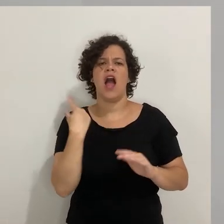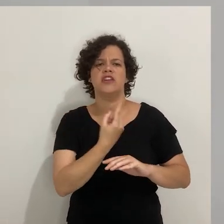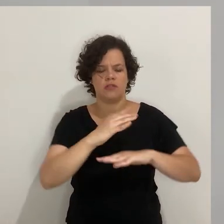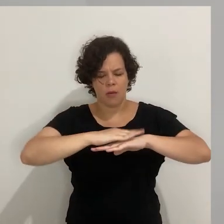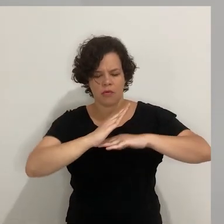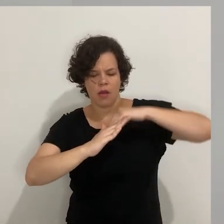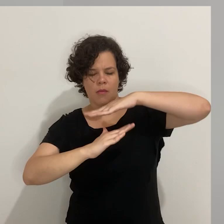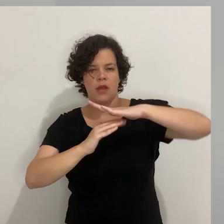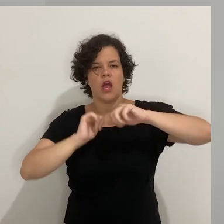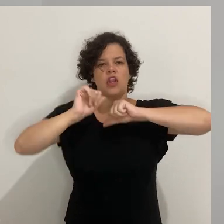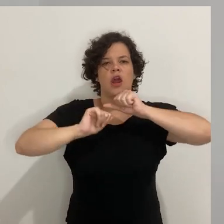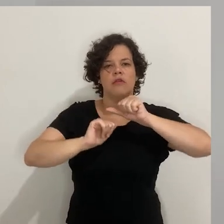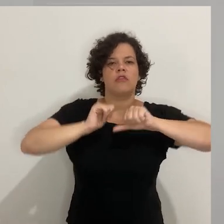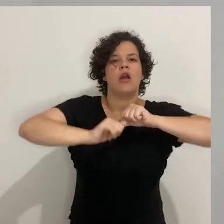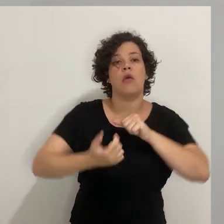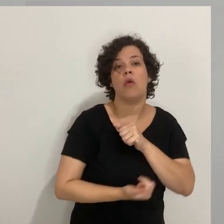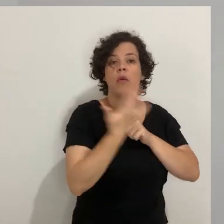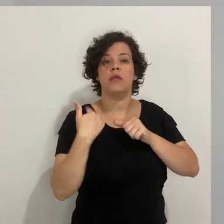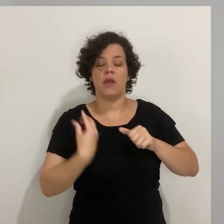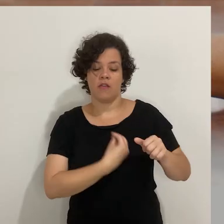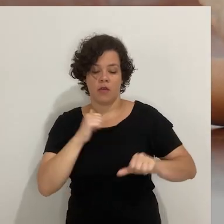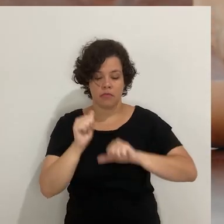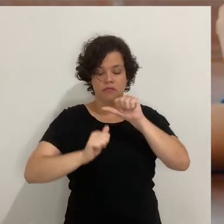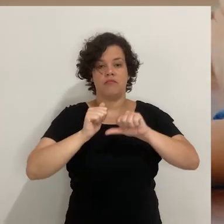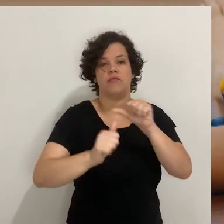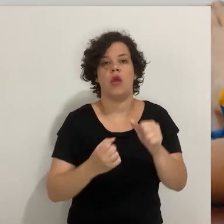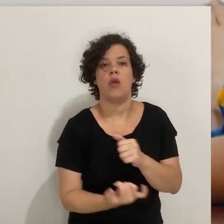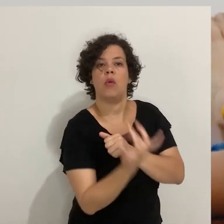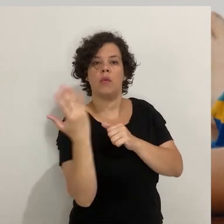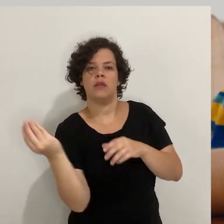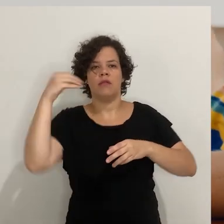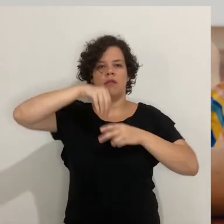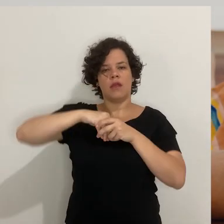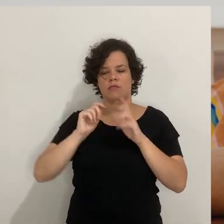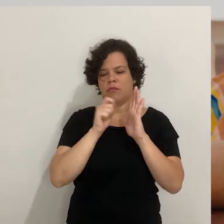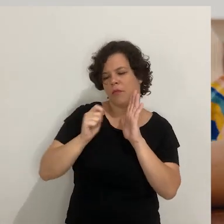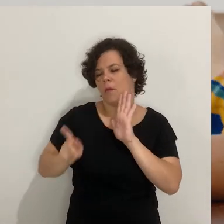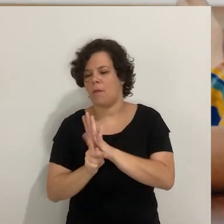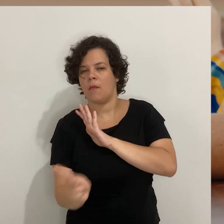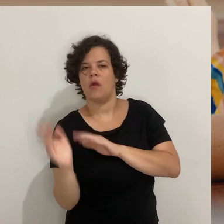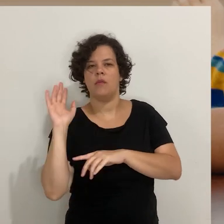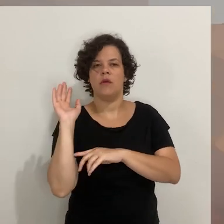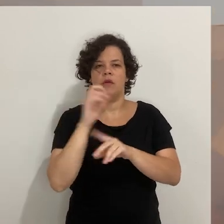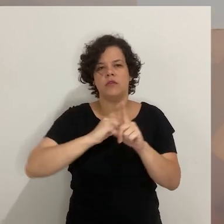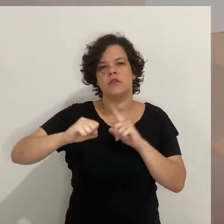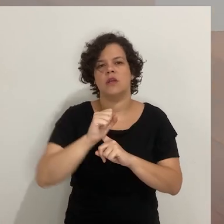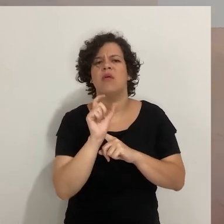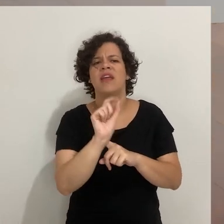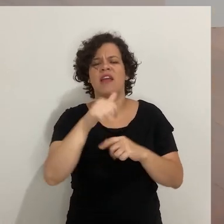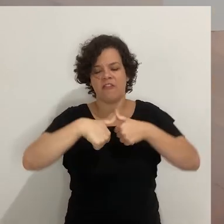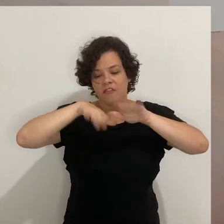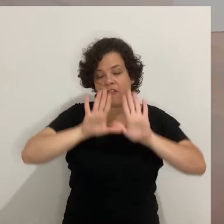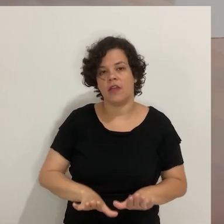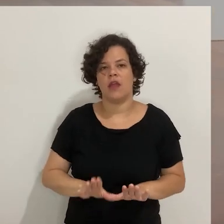troca? Quantos caminhos a gente faz? Quantas esculturas sociais ou na vida a gente constrói? O que é que fica? O